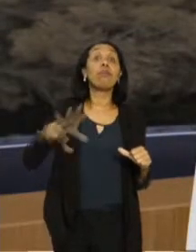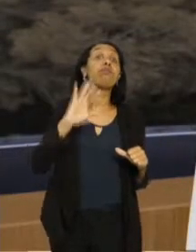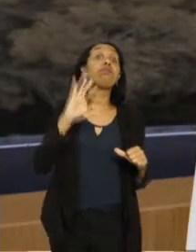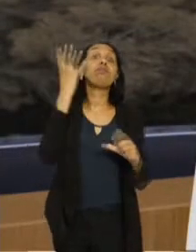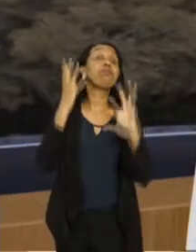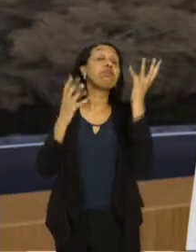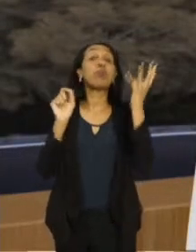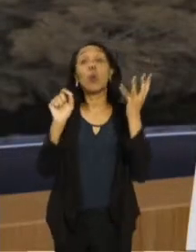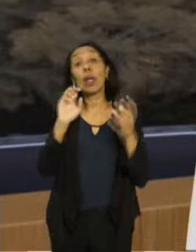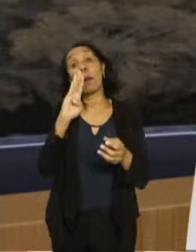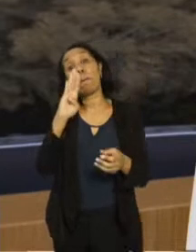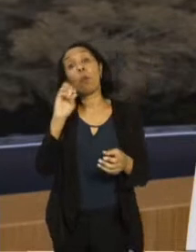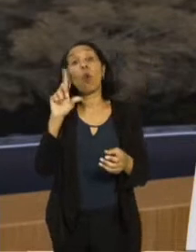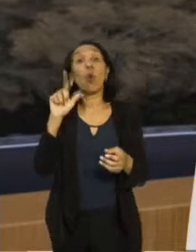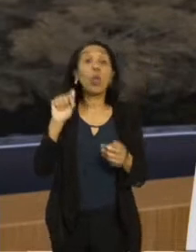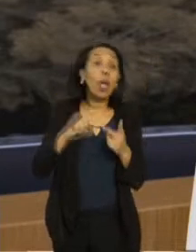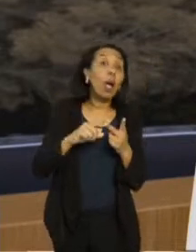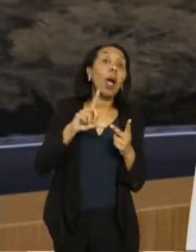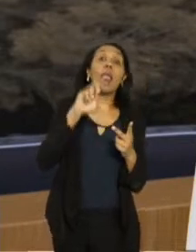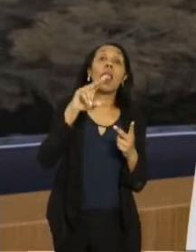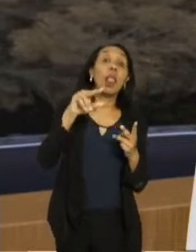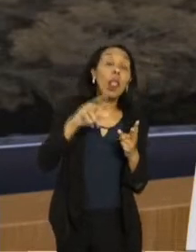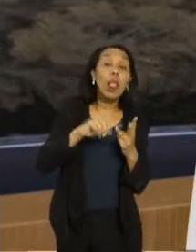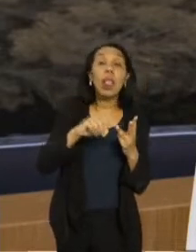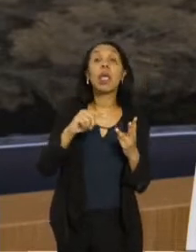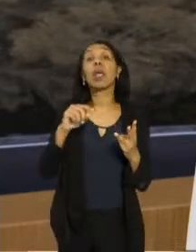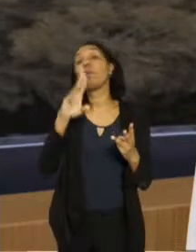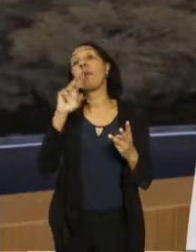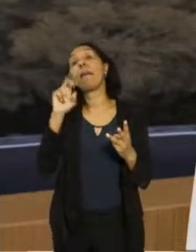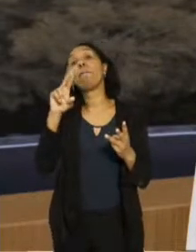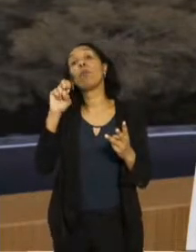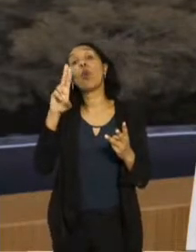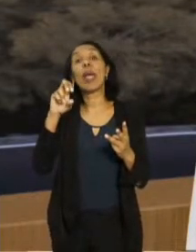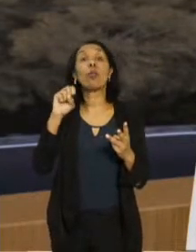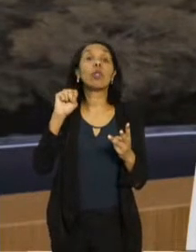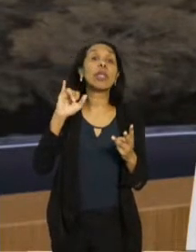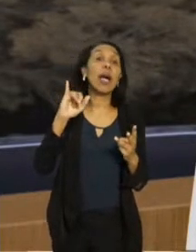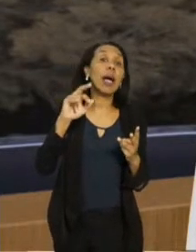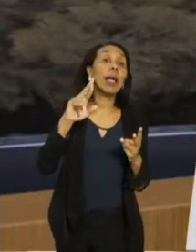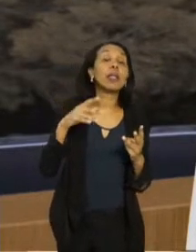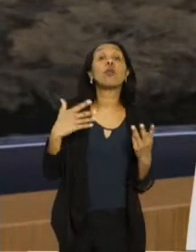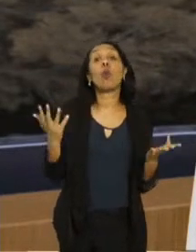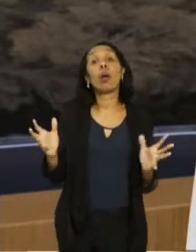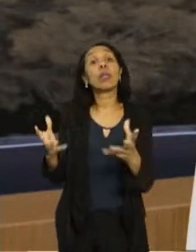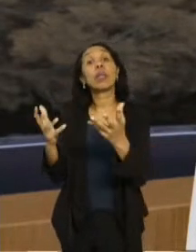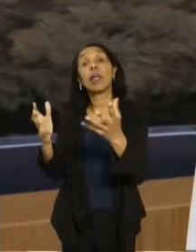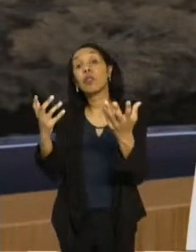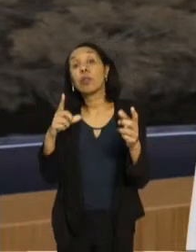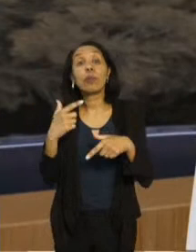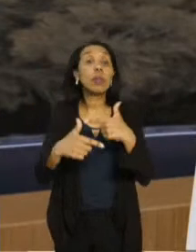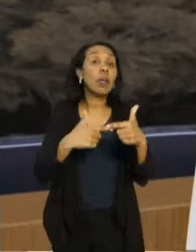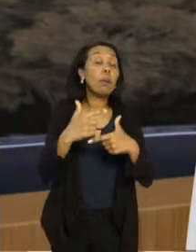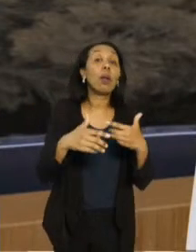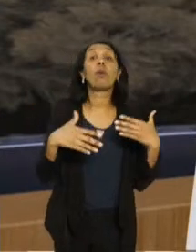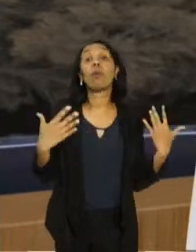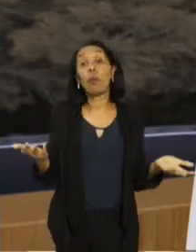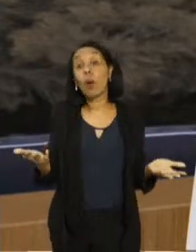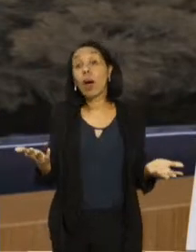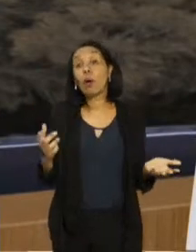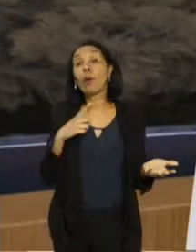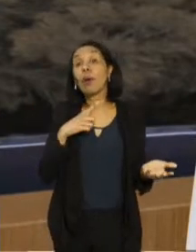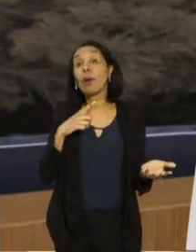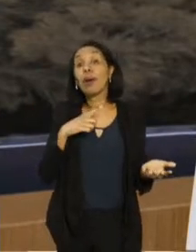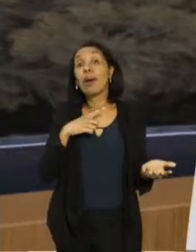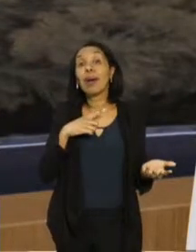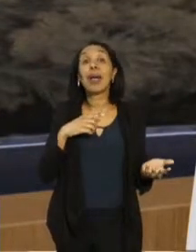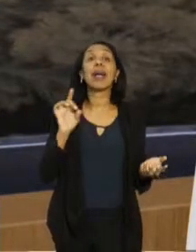lá? Bogotá, Lima, Buenos Aires? Como está sendo feita a gestão ambiental? Quais são as iniciativas? E também, qual a parte de